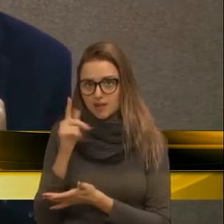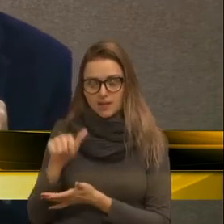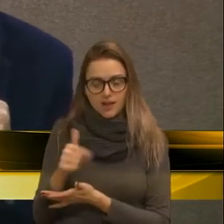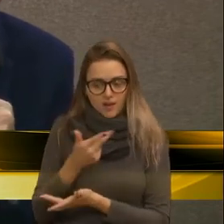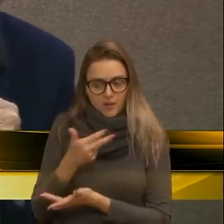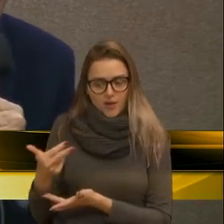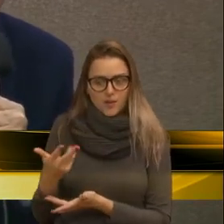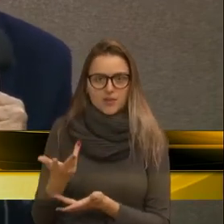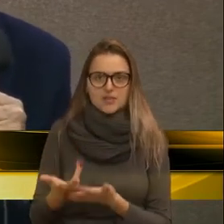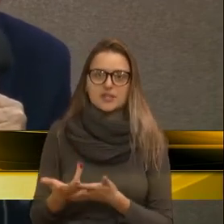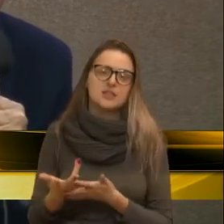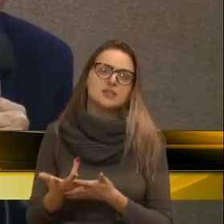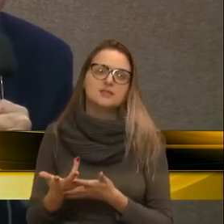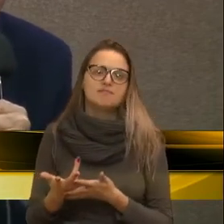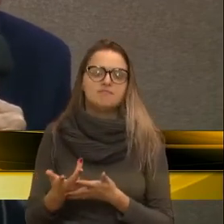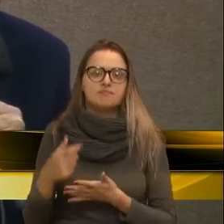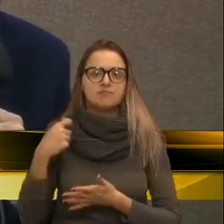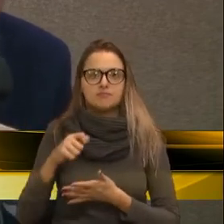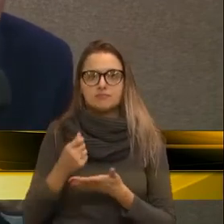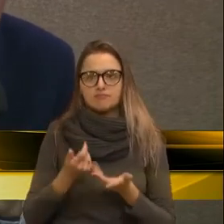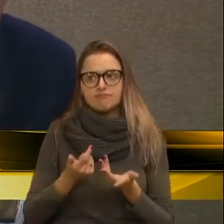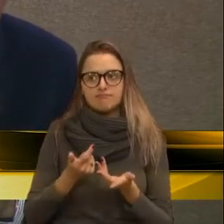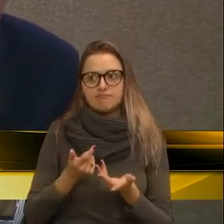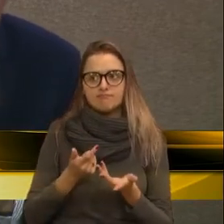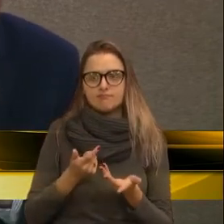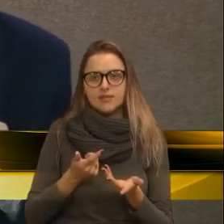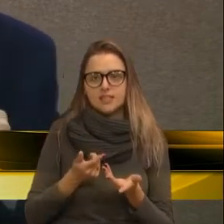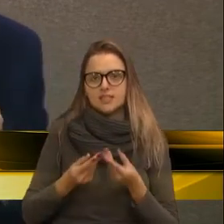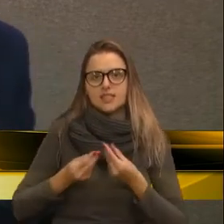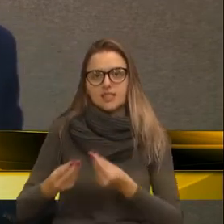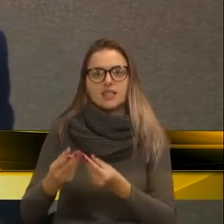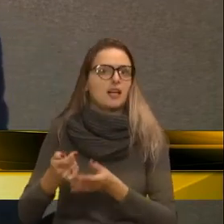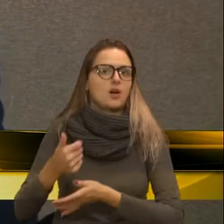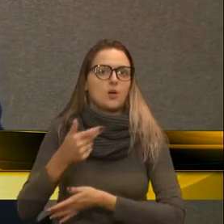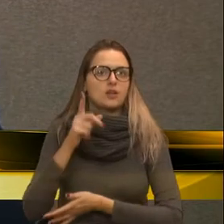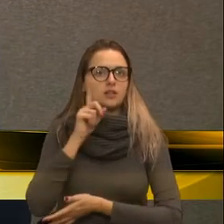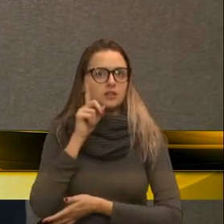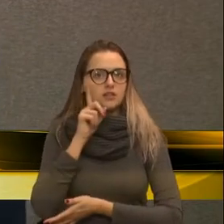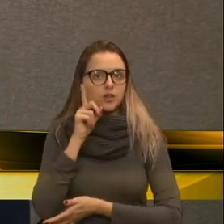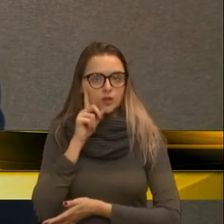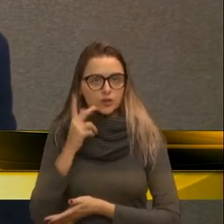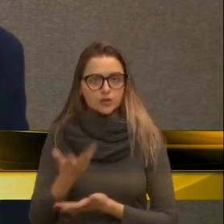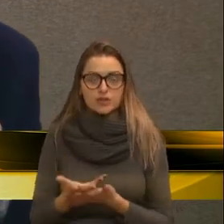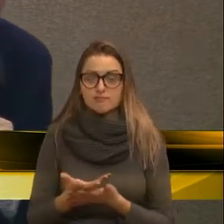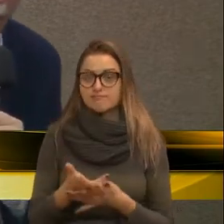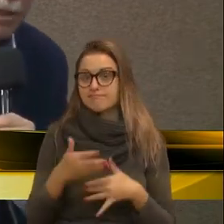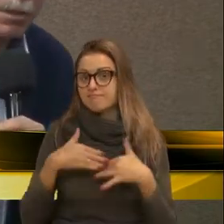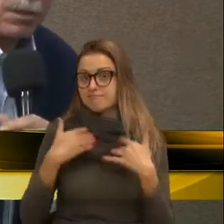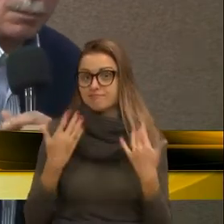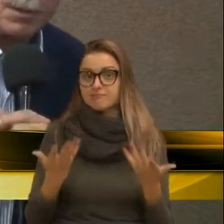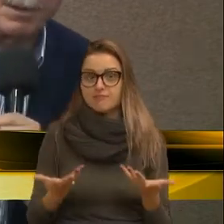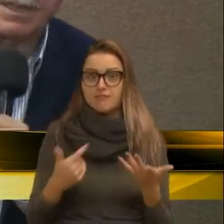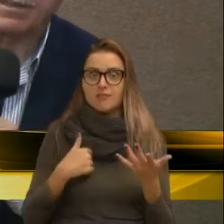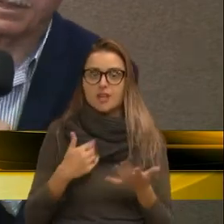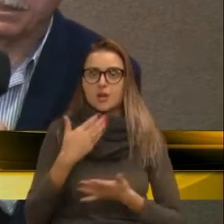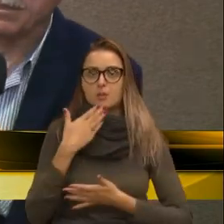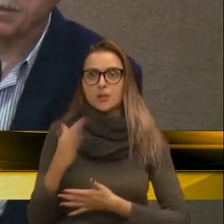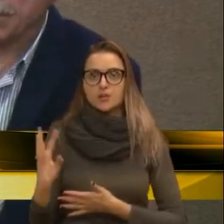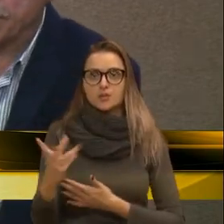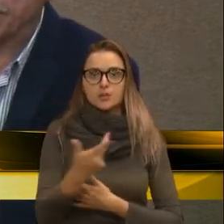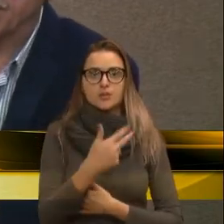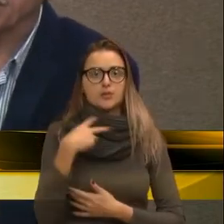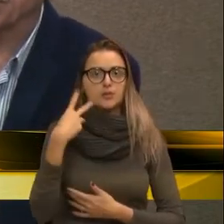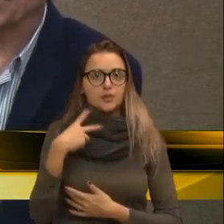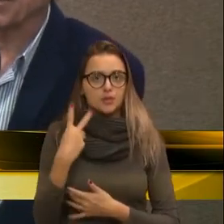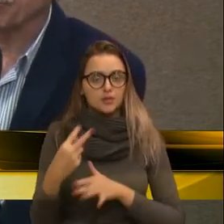tem que fazer, abastecimento praticamente toda semana. Então, eu peço aos nobres pares que a gente